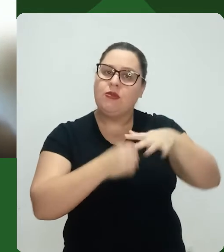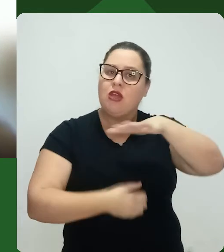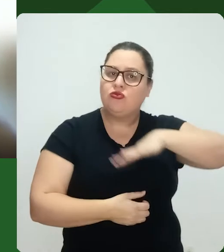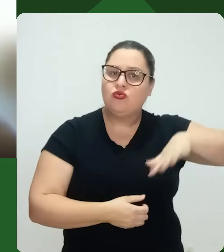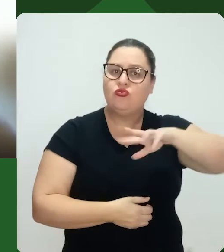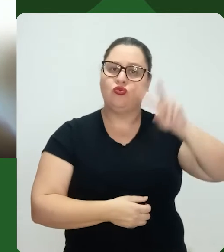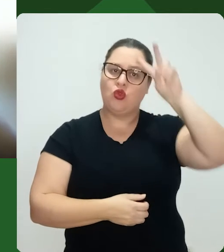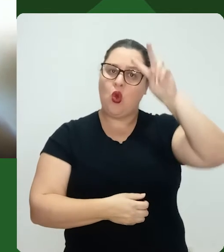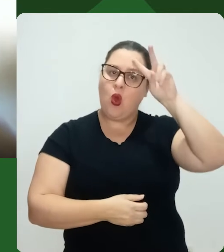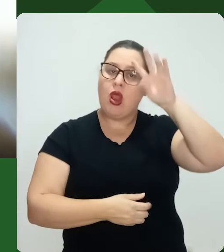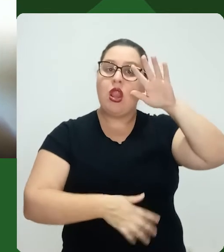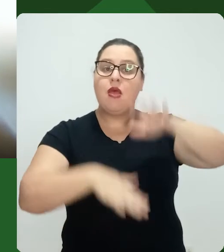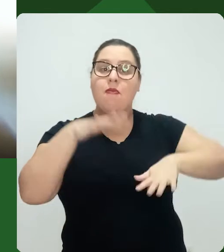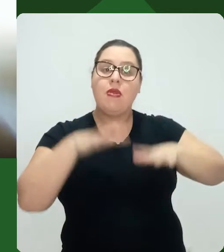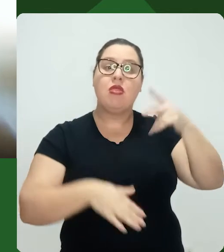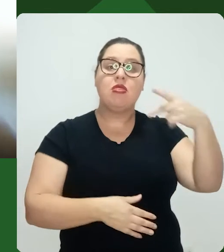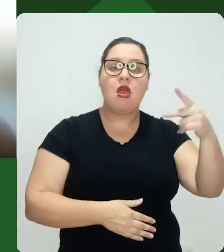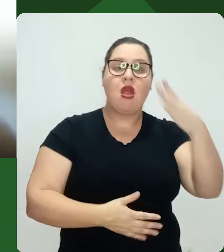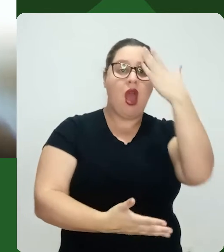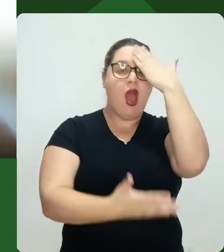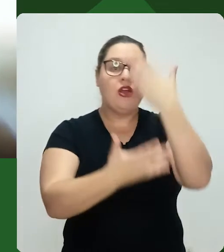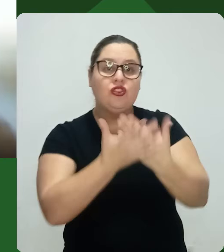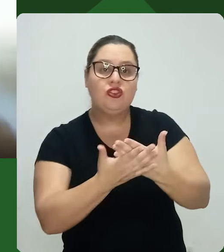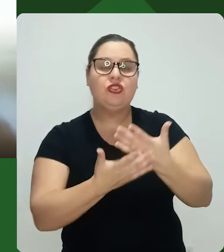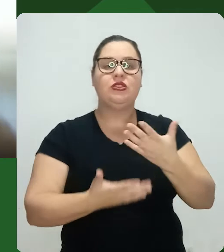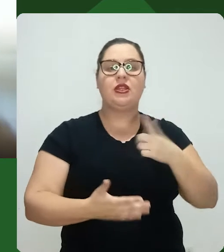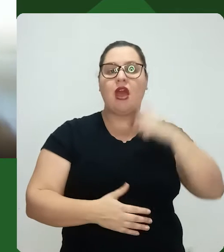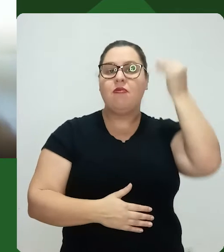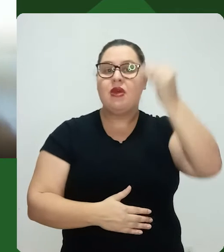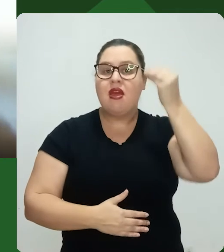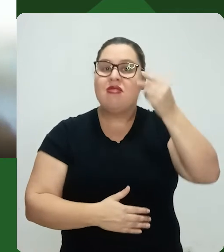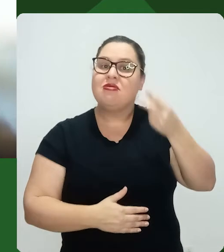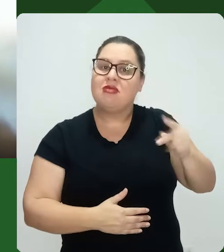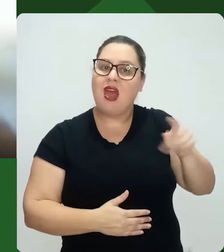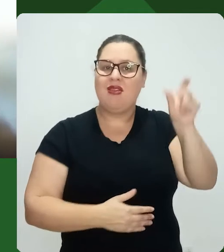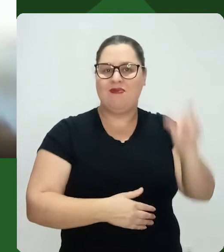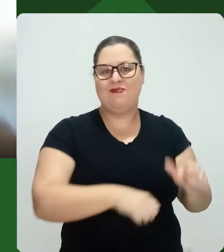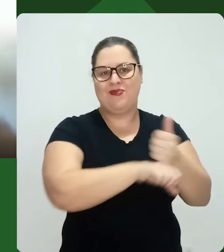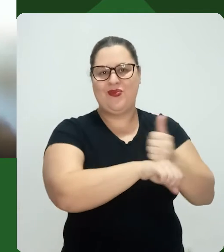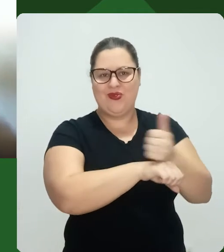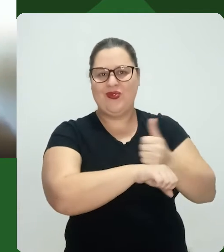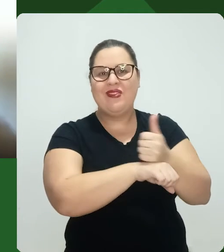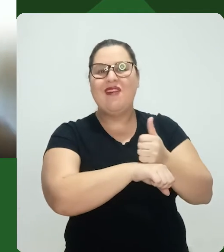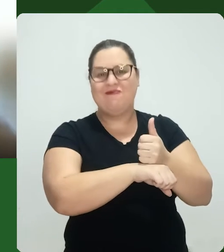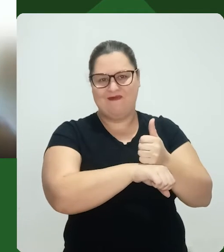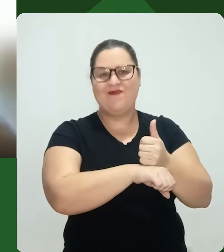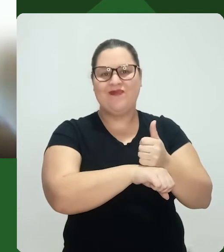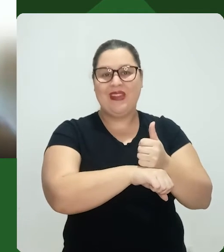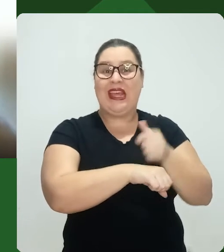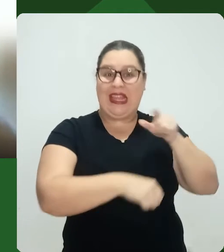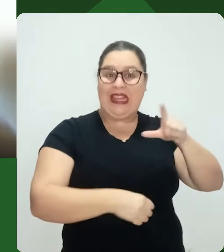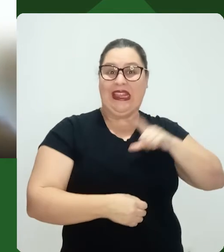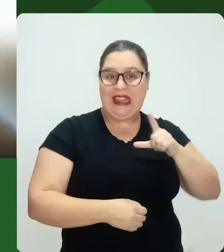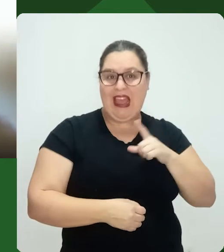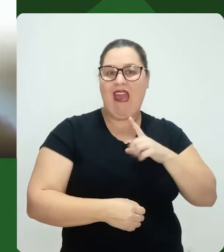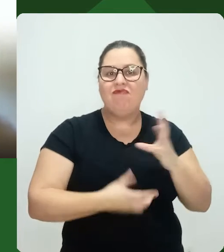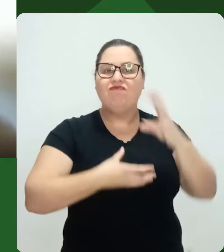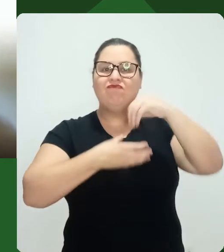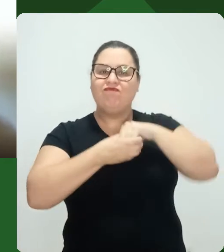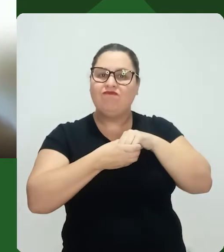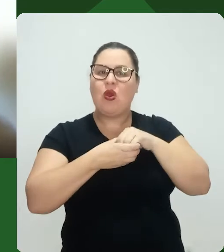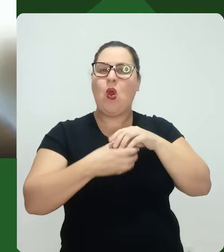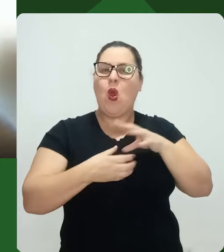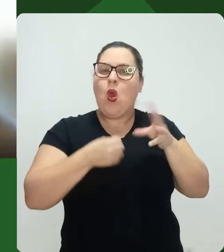produz o conhecimento histórico a partir também do que ele acredita, do que ele já tem de leitura, da experiência dele. É um